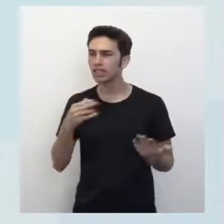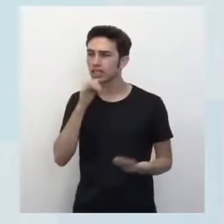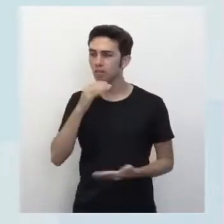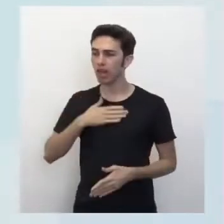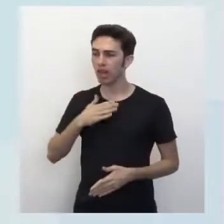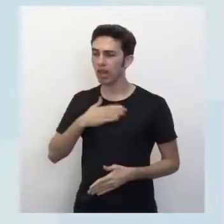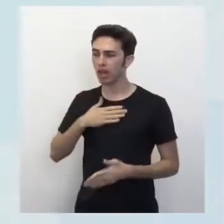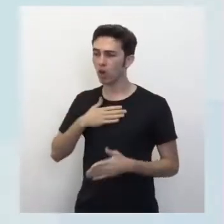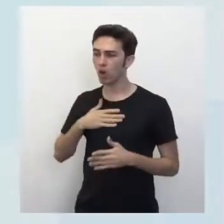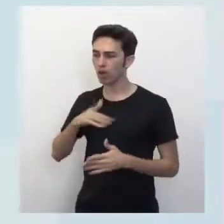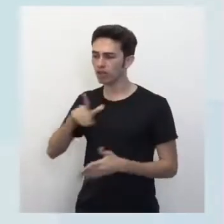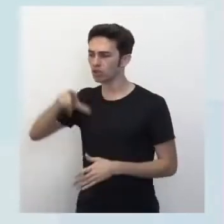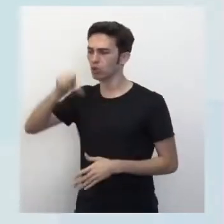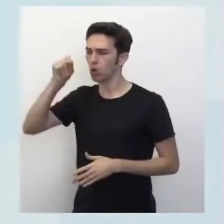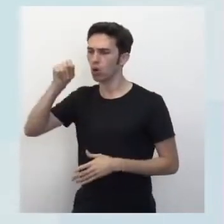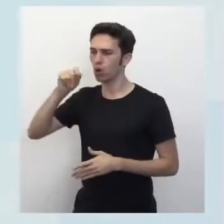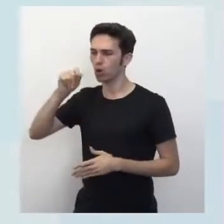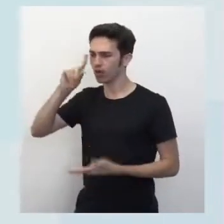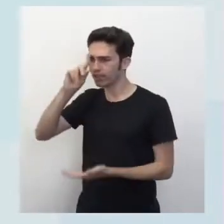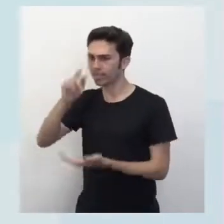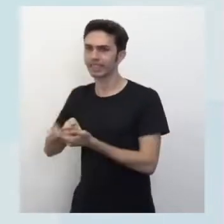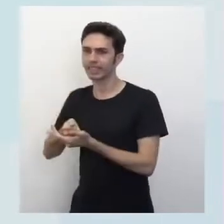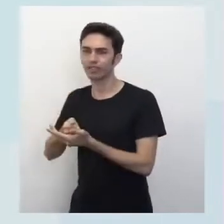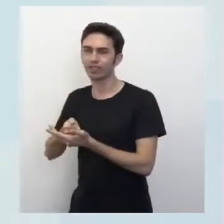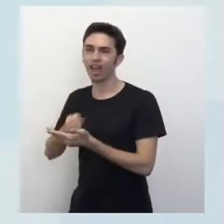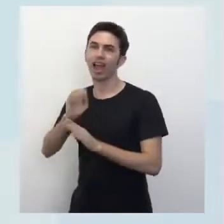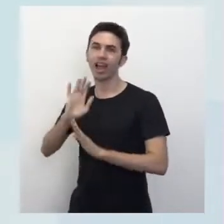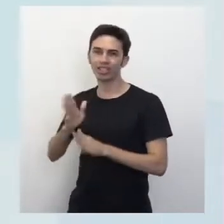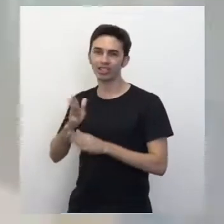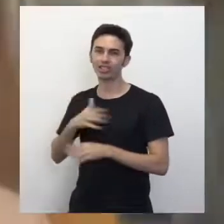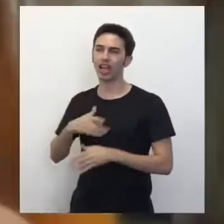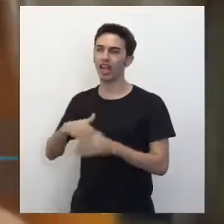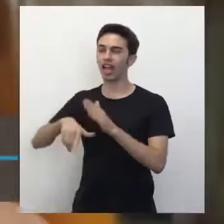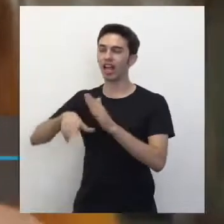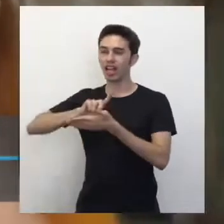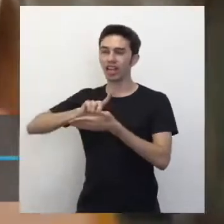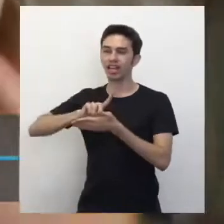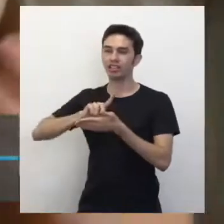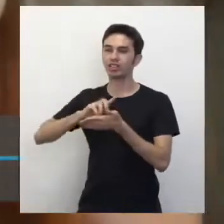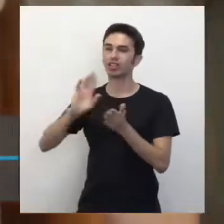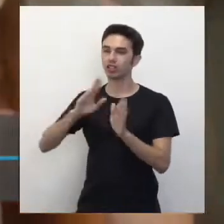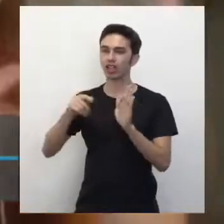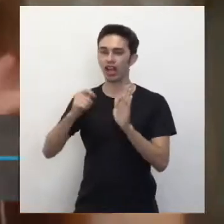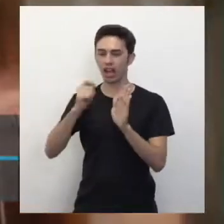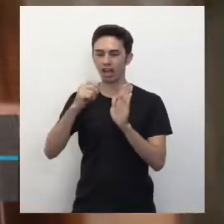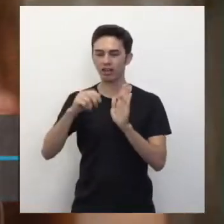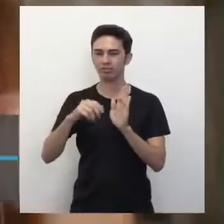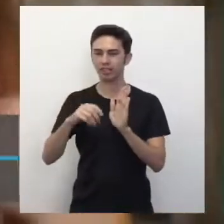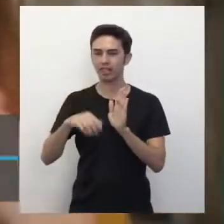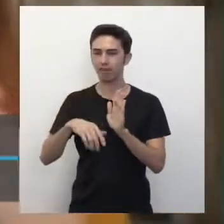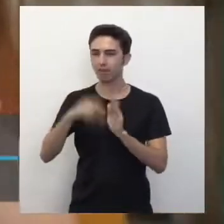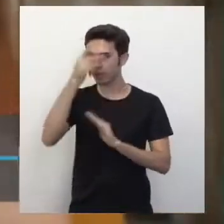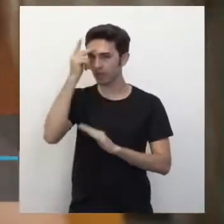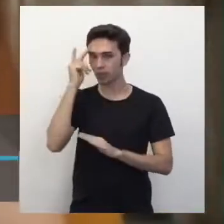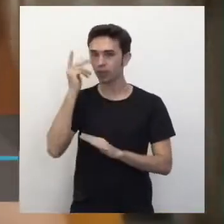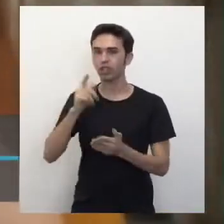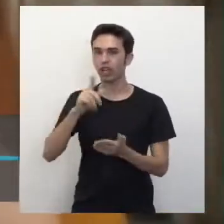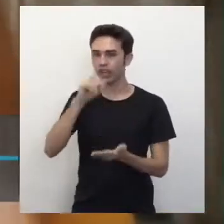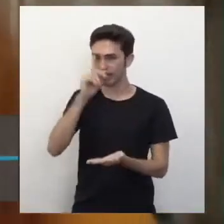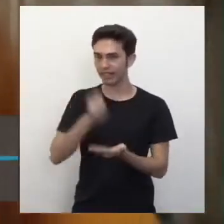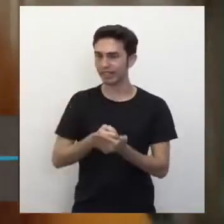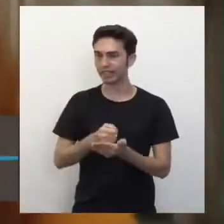escolhas já estão previamente determinadas por circunstâncias